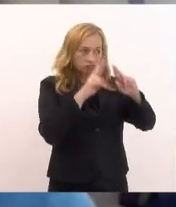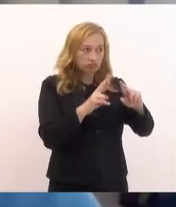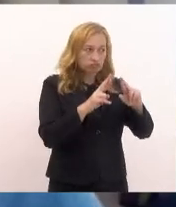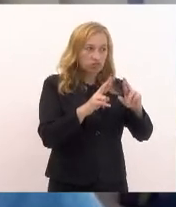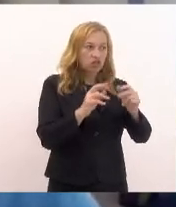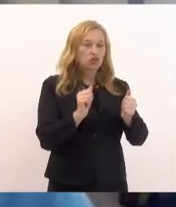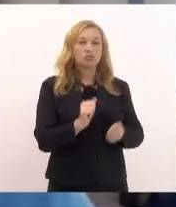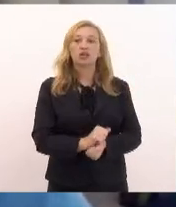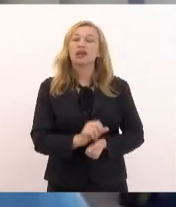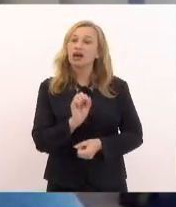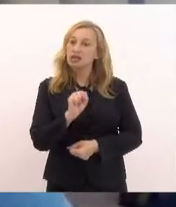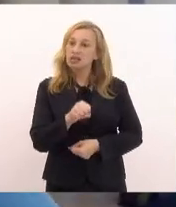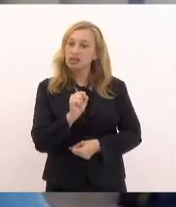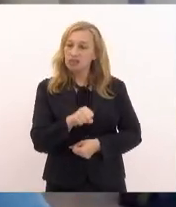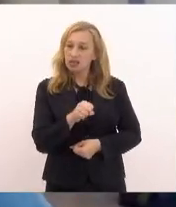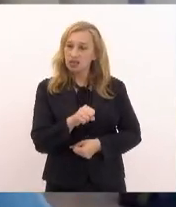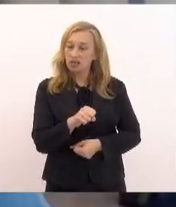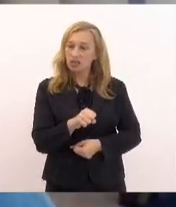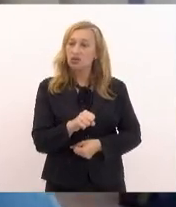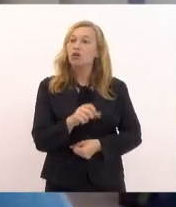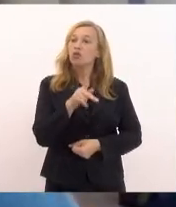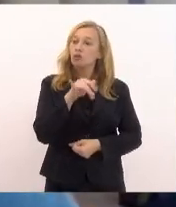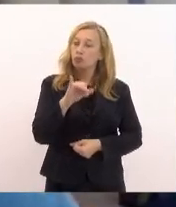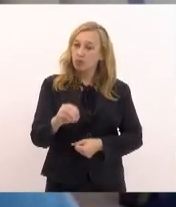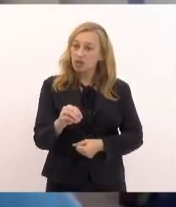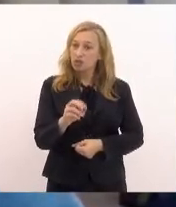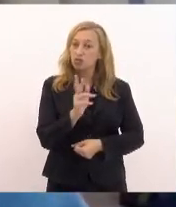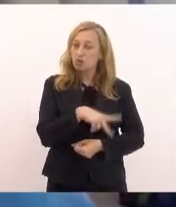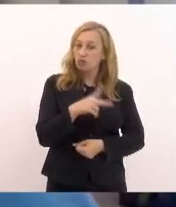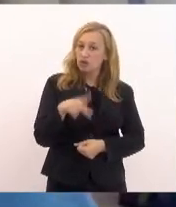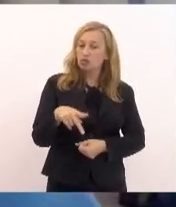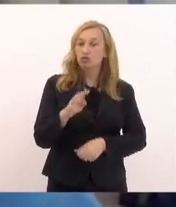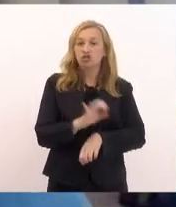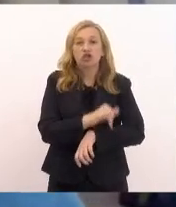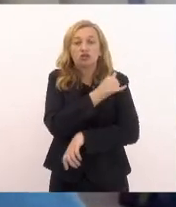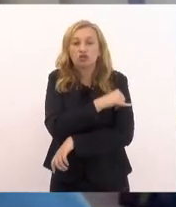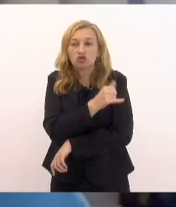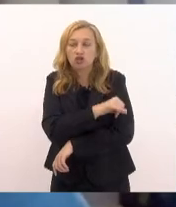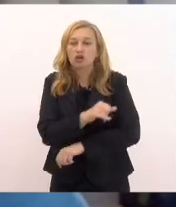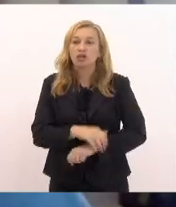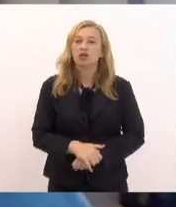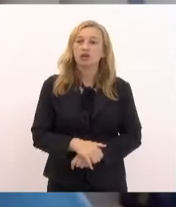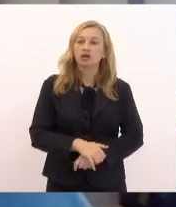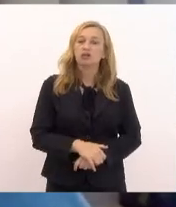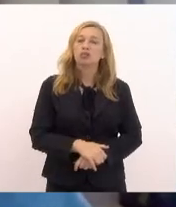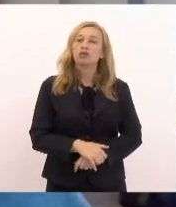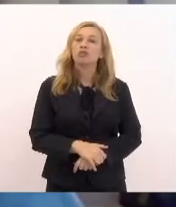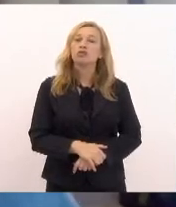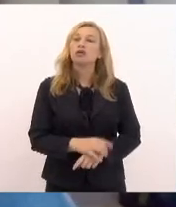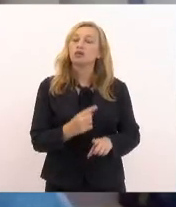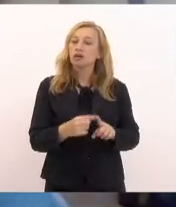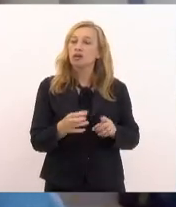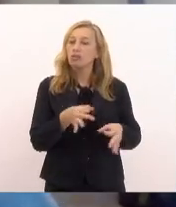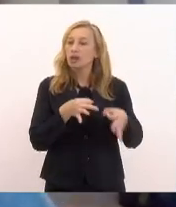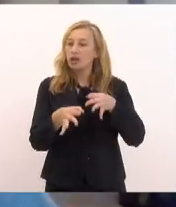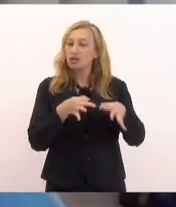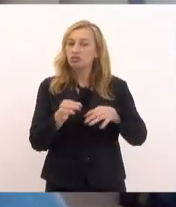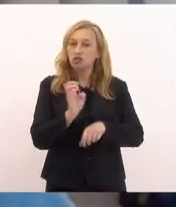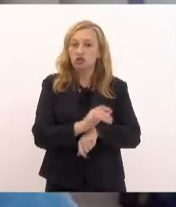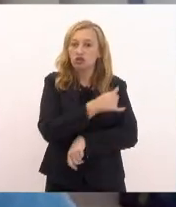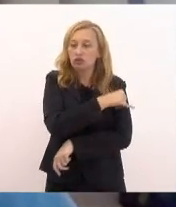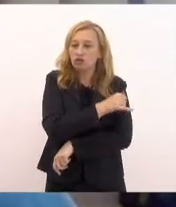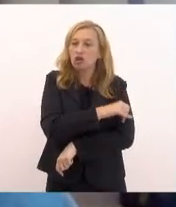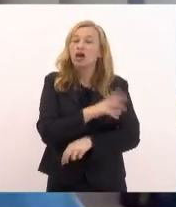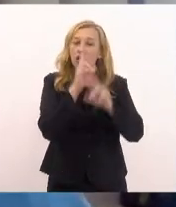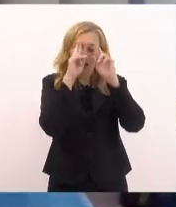o piso do magistério no Estado do Rio de Janeiro, tem que respeitar um terço de preparação no Estado do Rio de Janeiro,